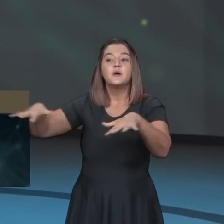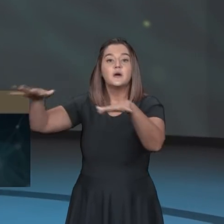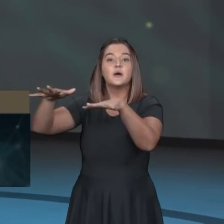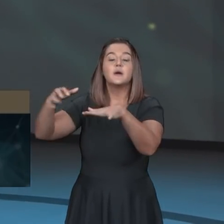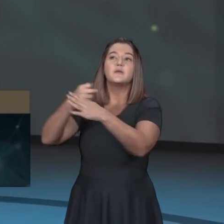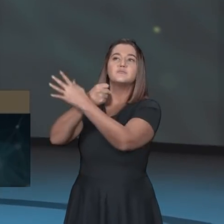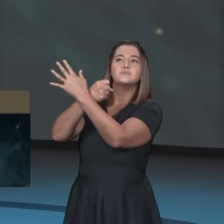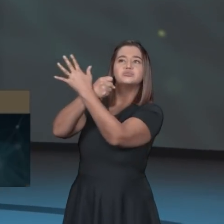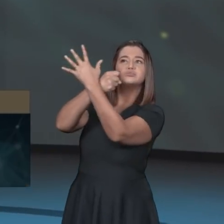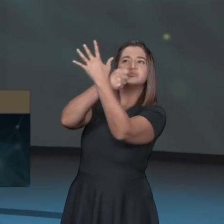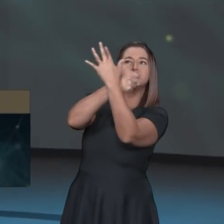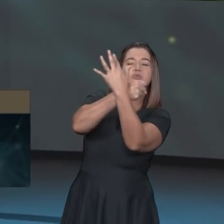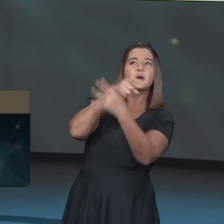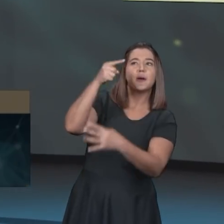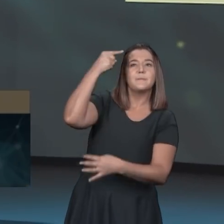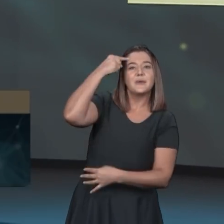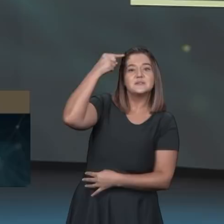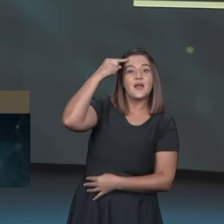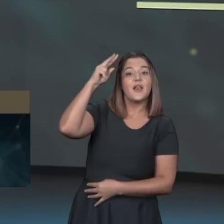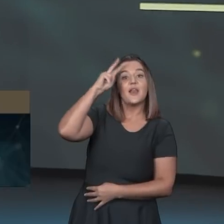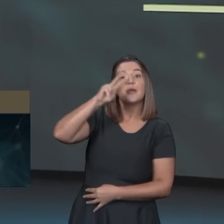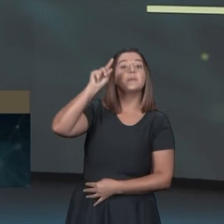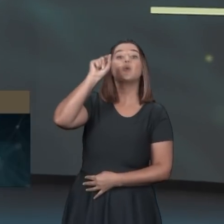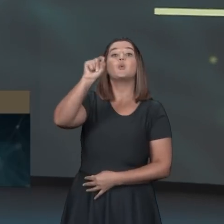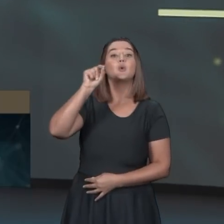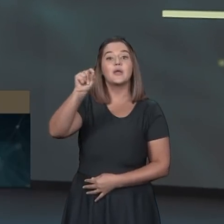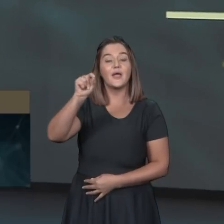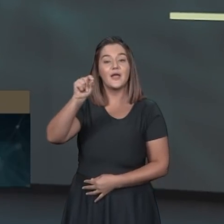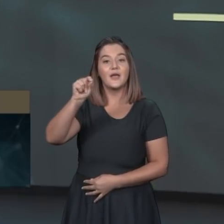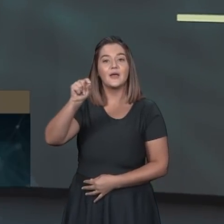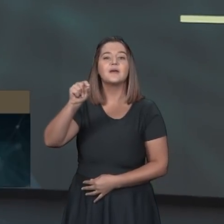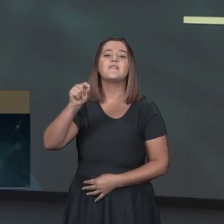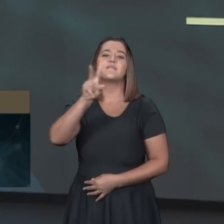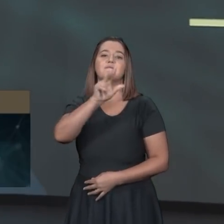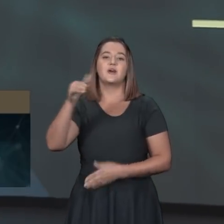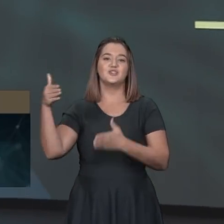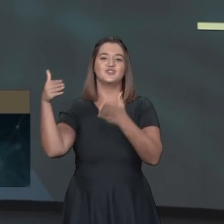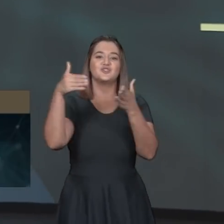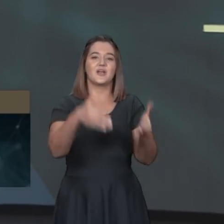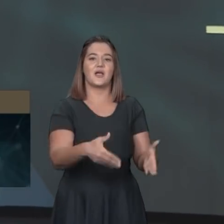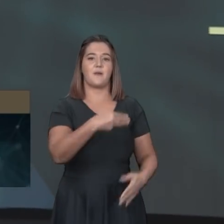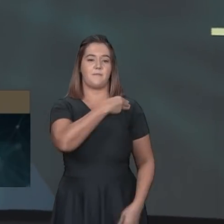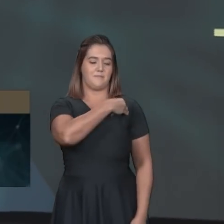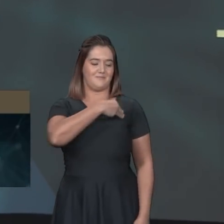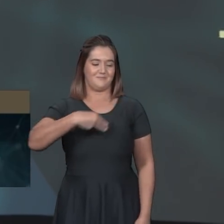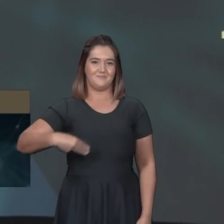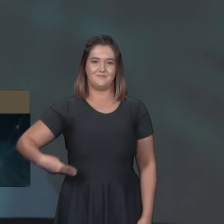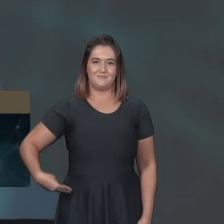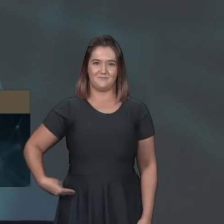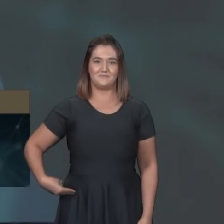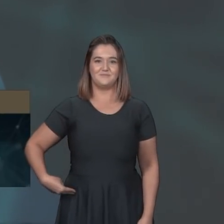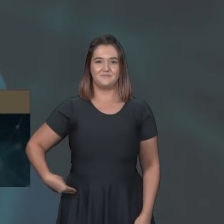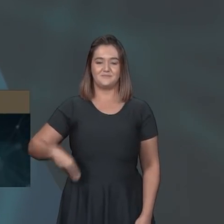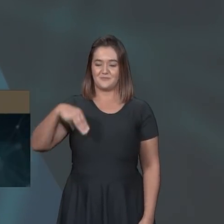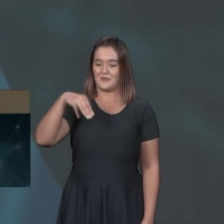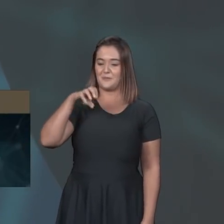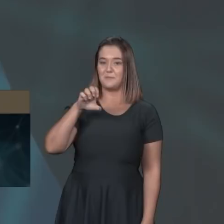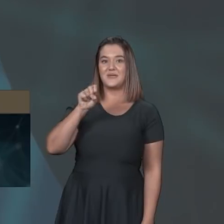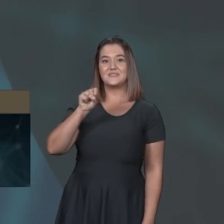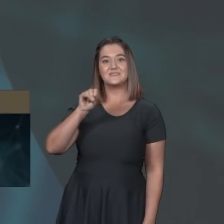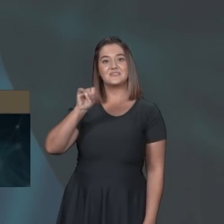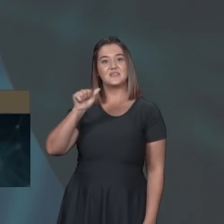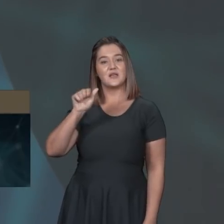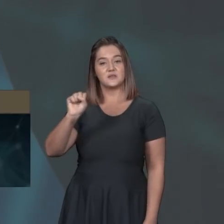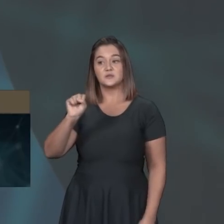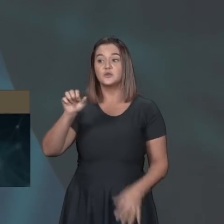deve falar, sim, Rodrigo, os judeus estavam esperando o Messias. Eu não estou falando só dos judeus. De alguma forma, a ideia de que o Messias